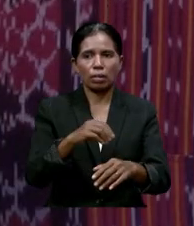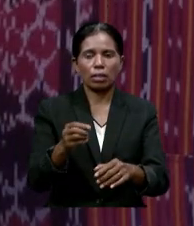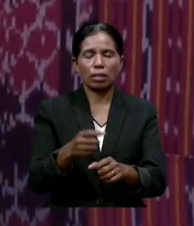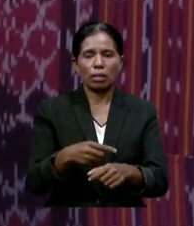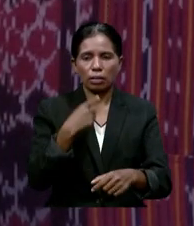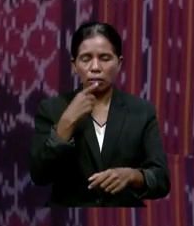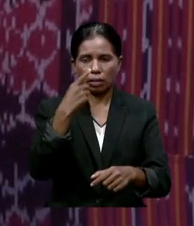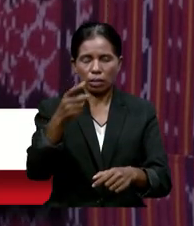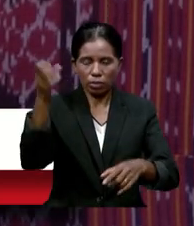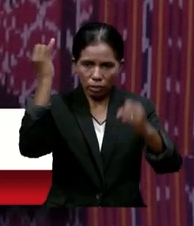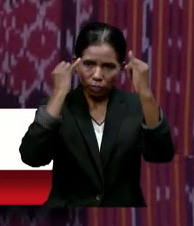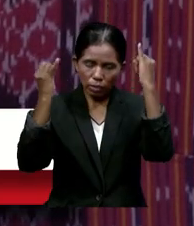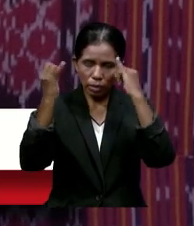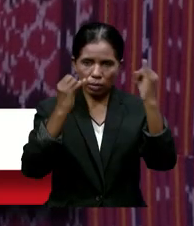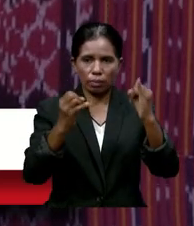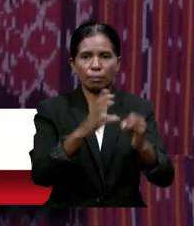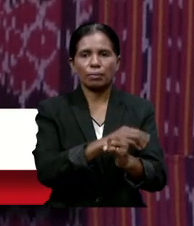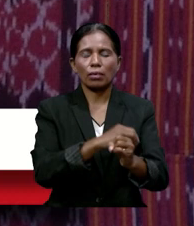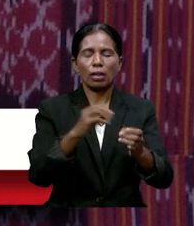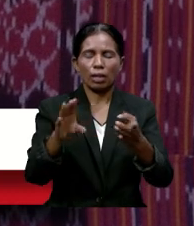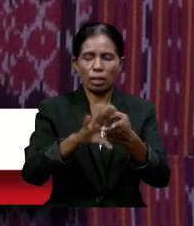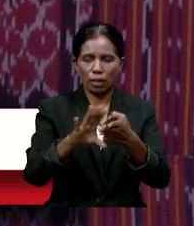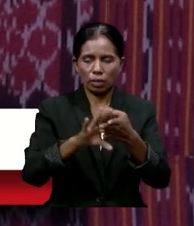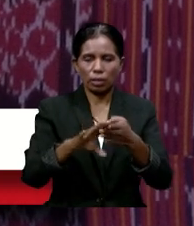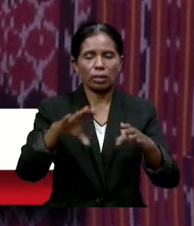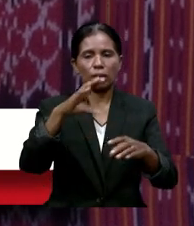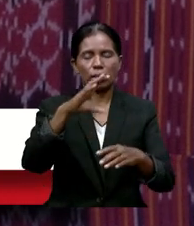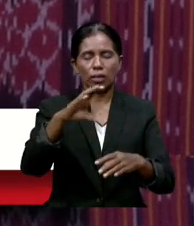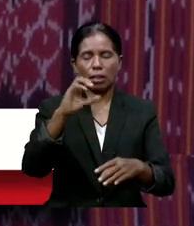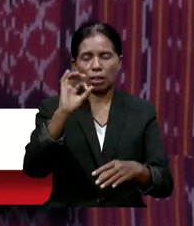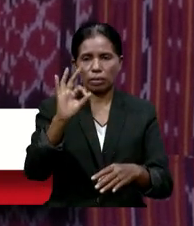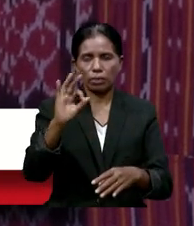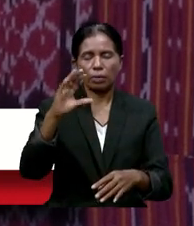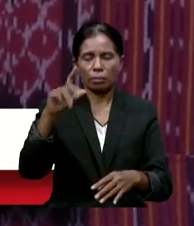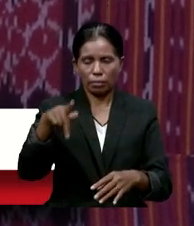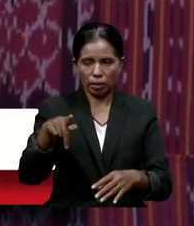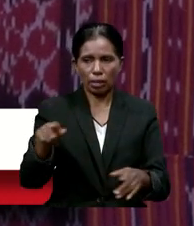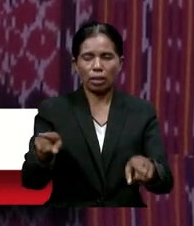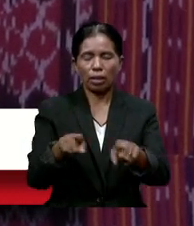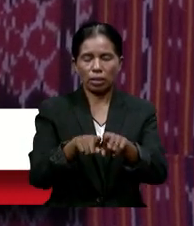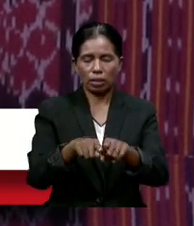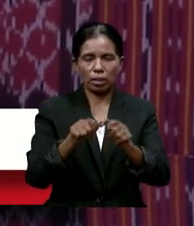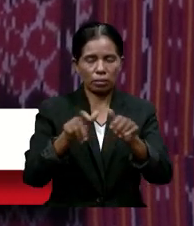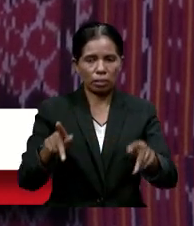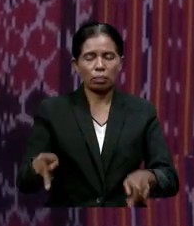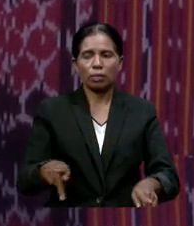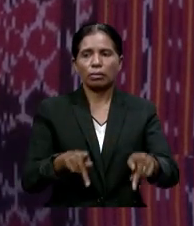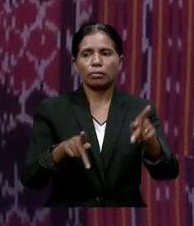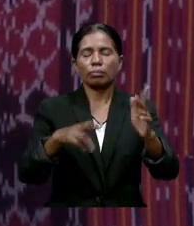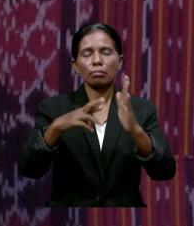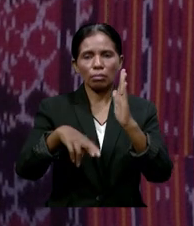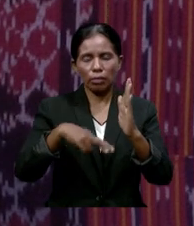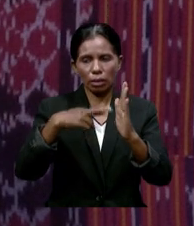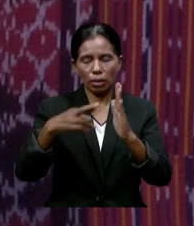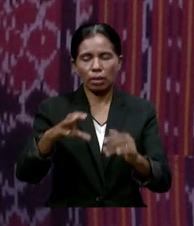catarruca, informação e pedido ba Comissão Função Pública. Hanesan agente e administração pública, regras, né?